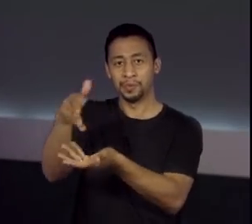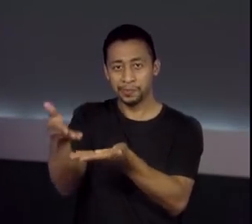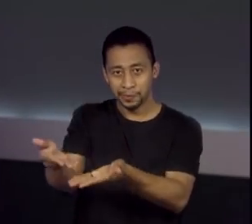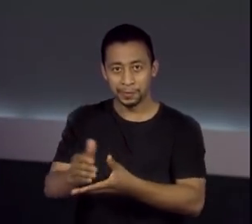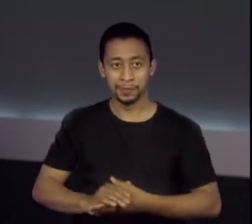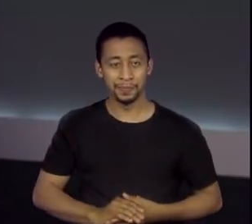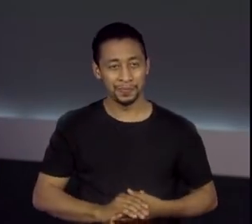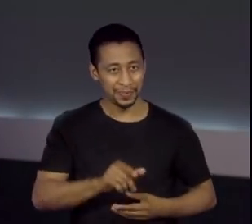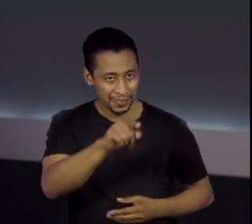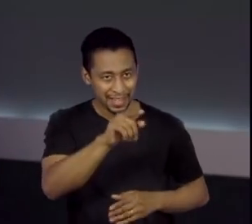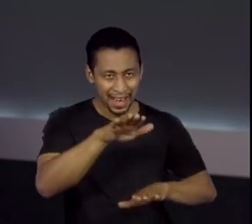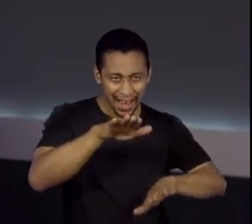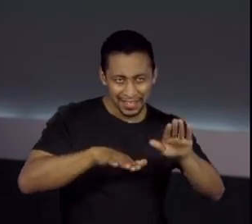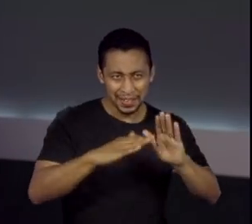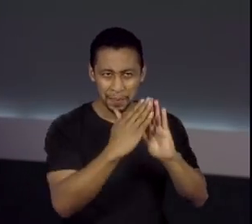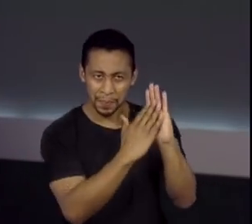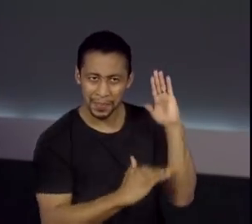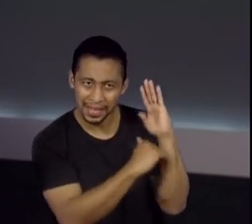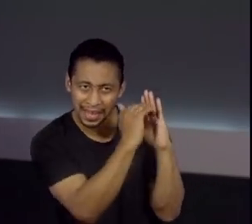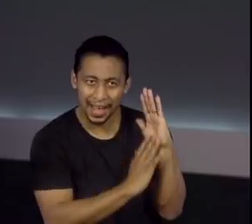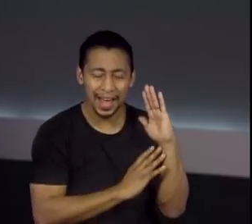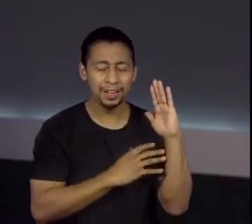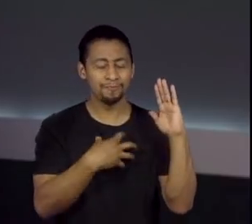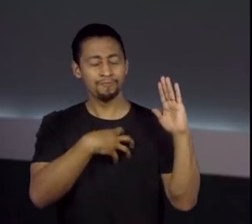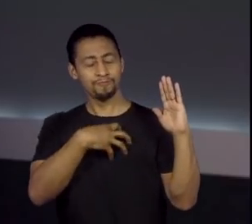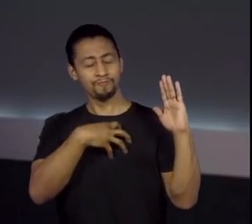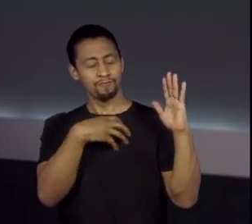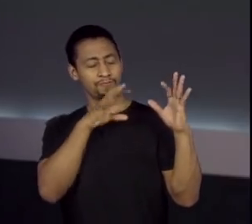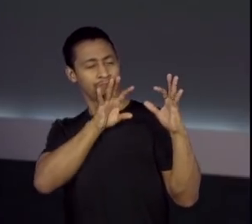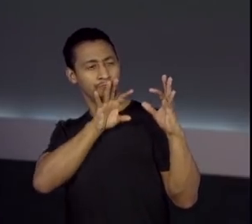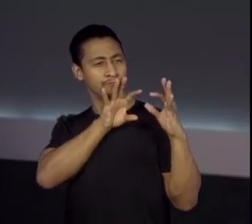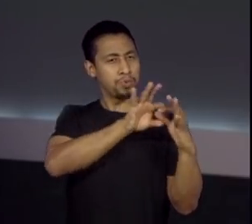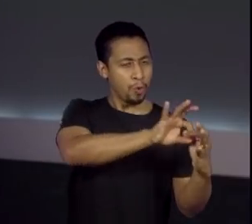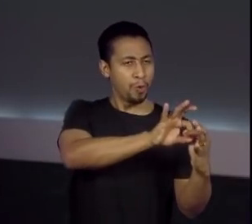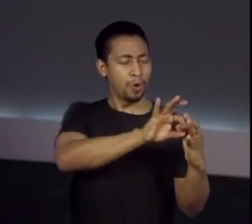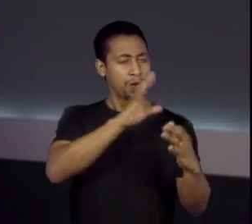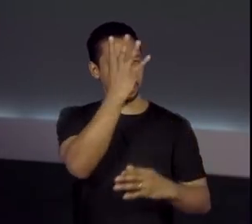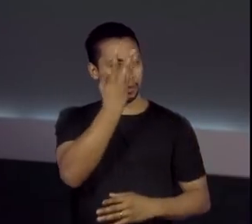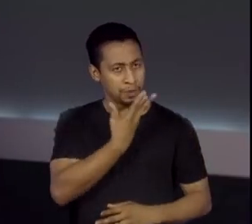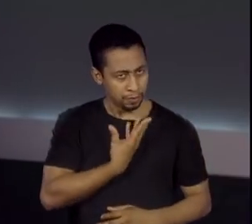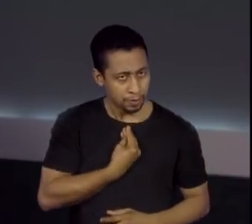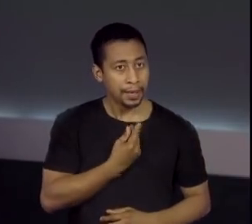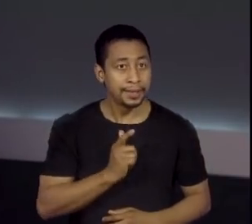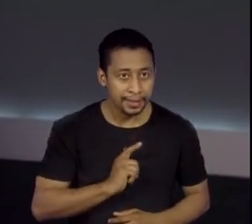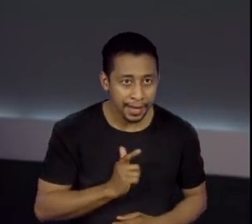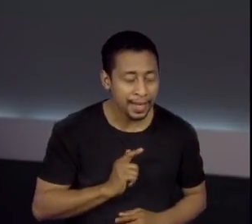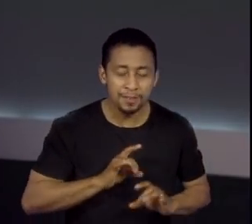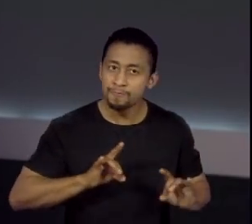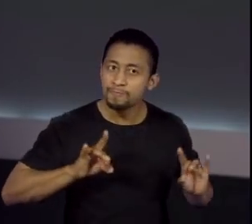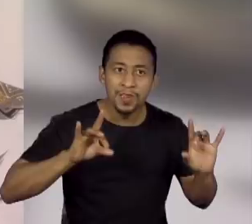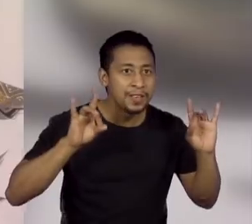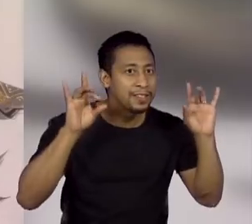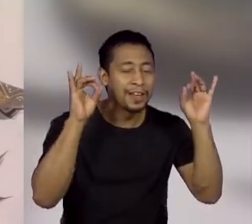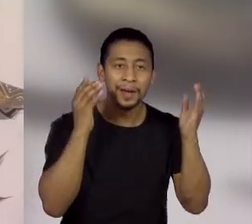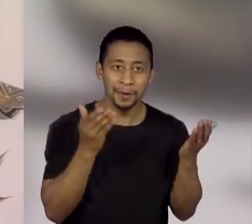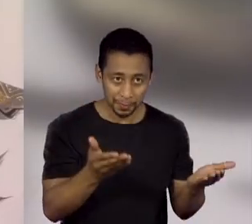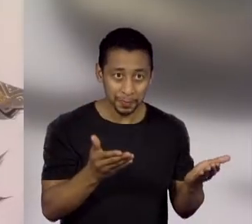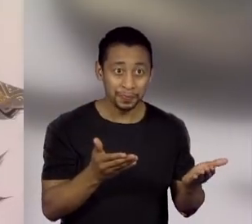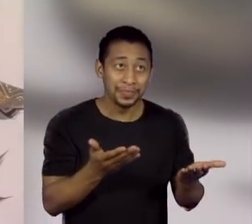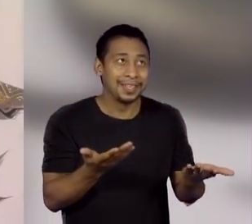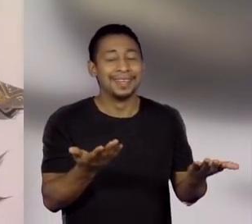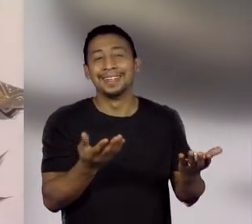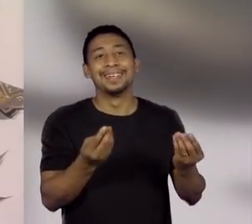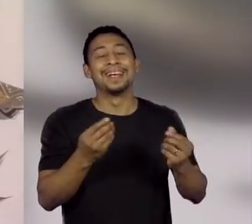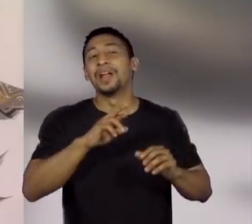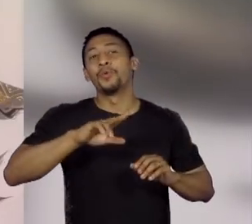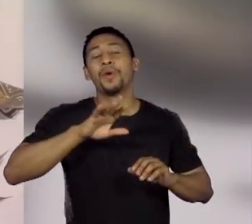você está pintando, você tem uma conexão espiritual especial naquele momento? Eu não estou